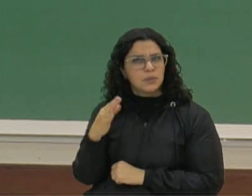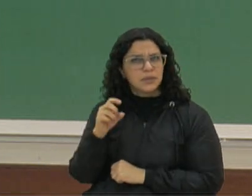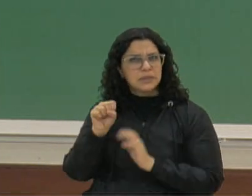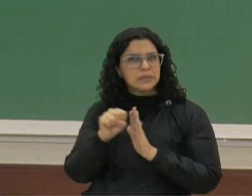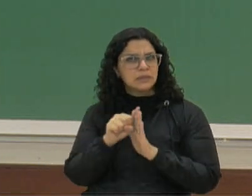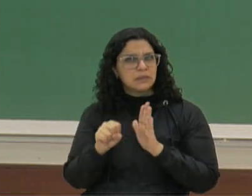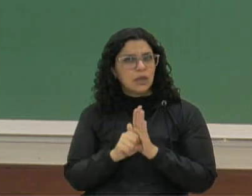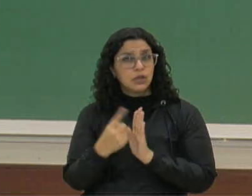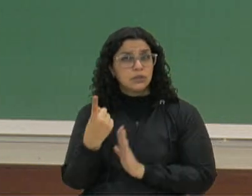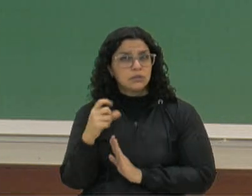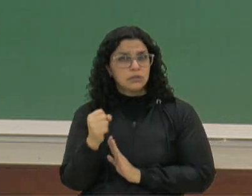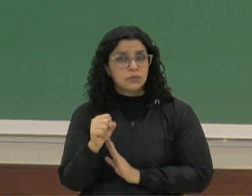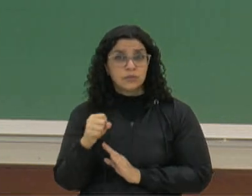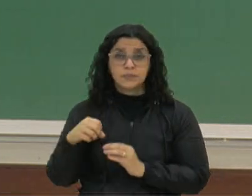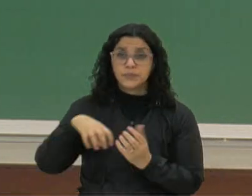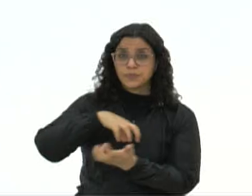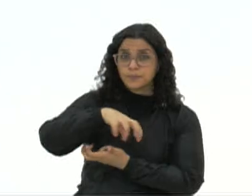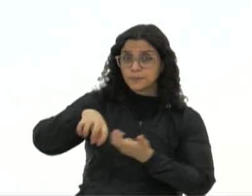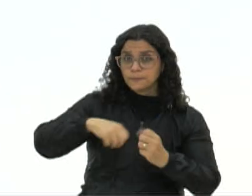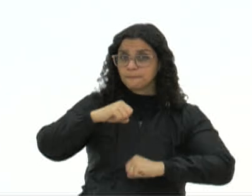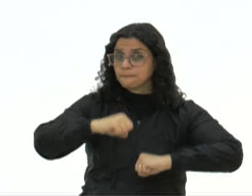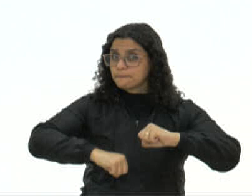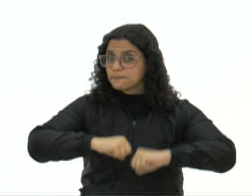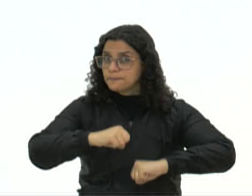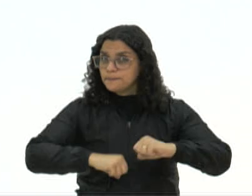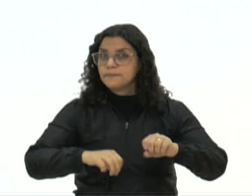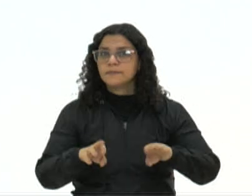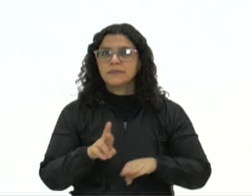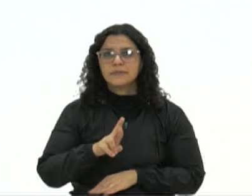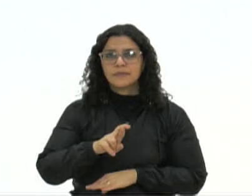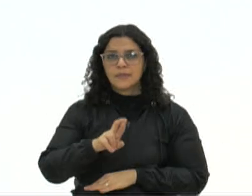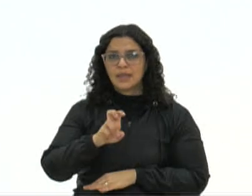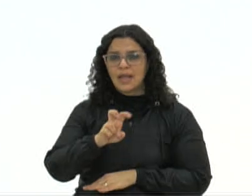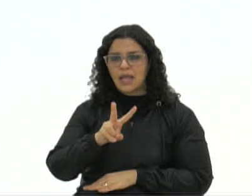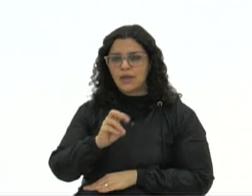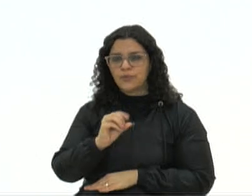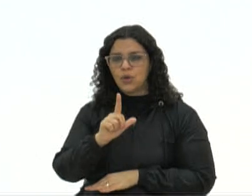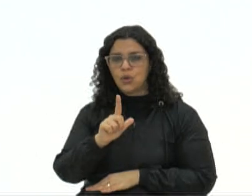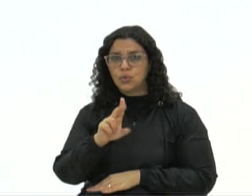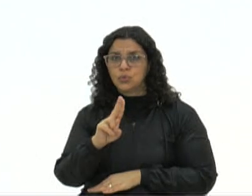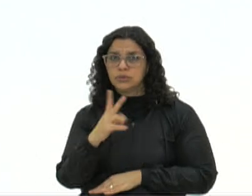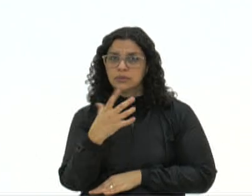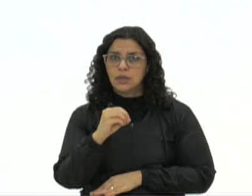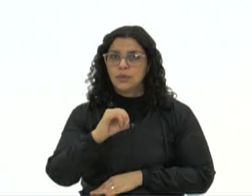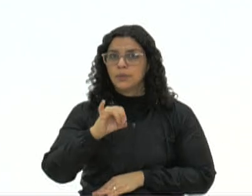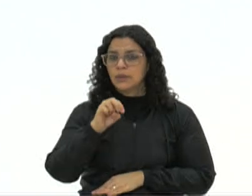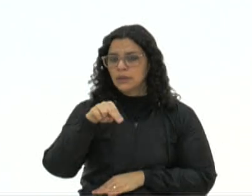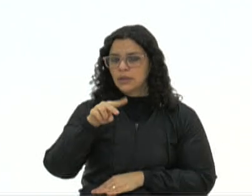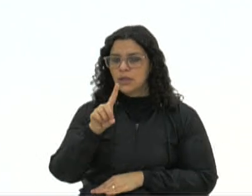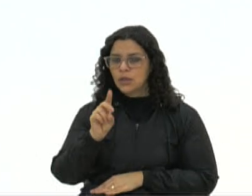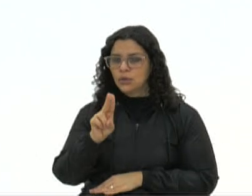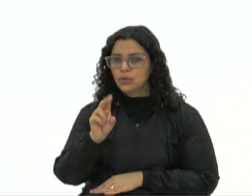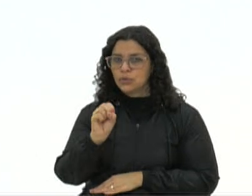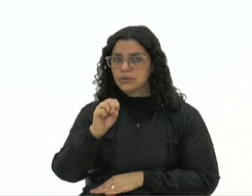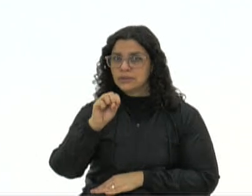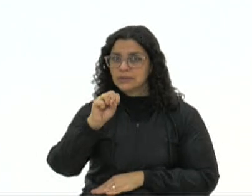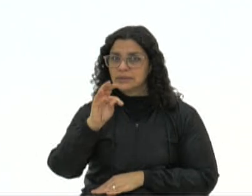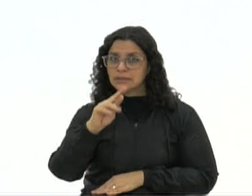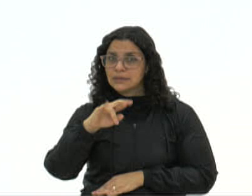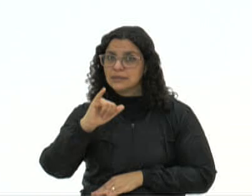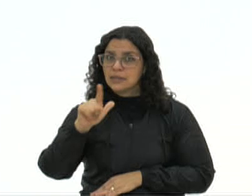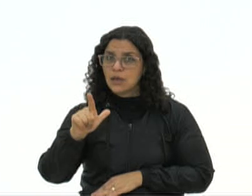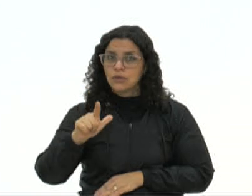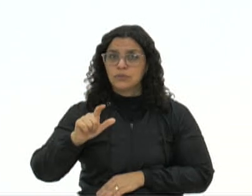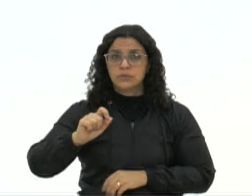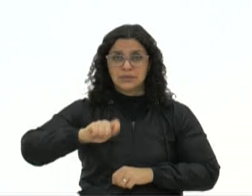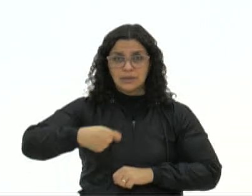XVIII. Aí a Revolução Industrial a gente já passa a transformar as paisagens com uma velocidade maior e um